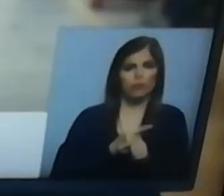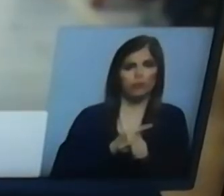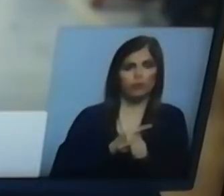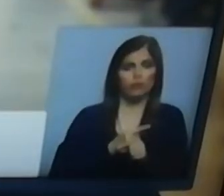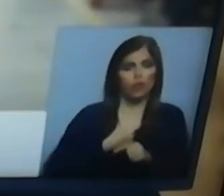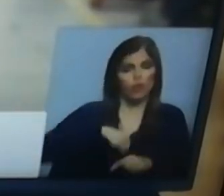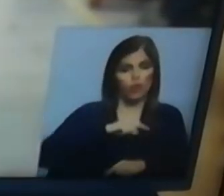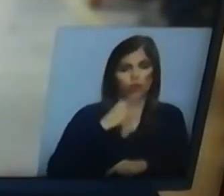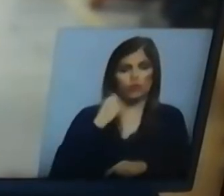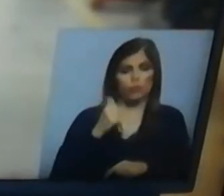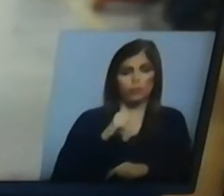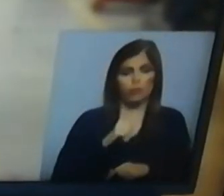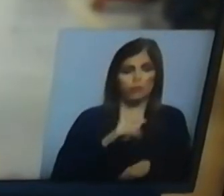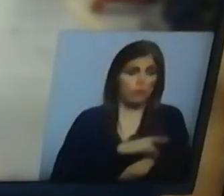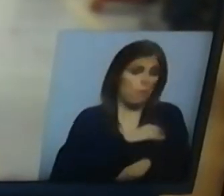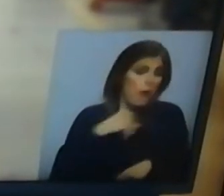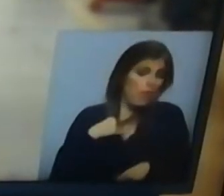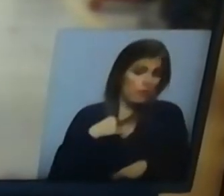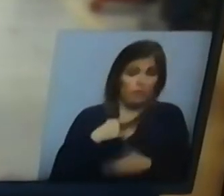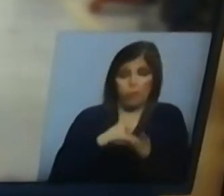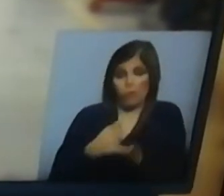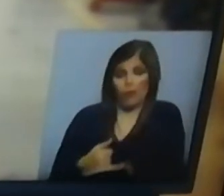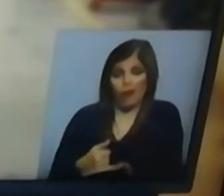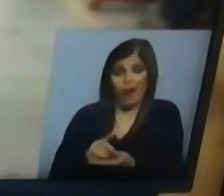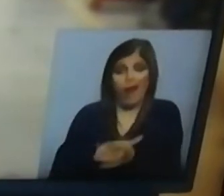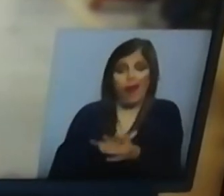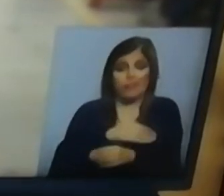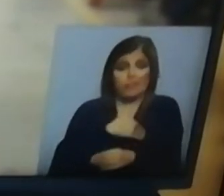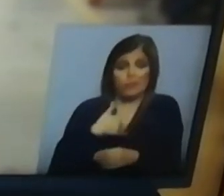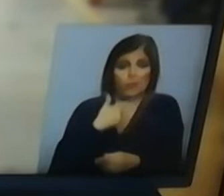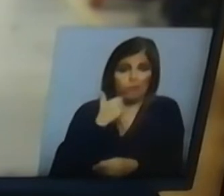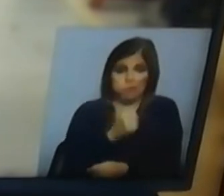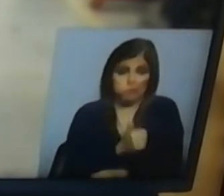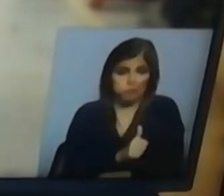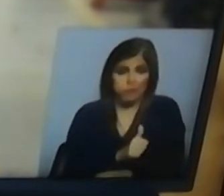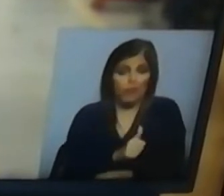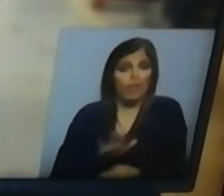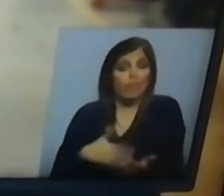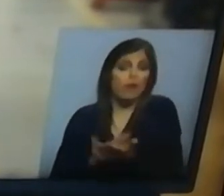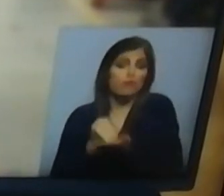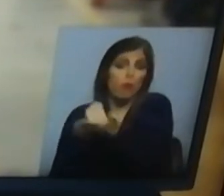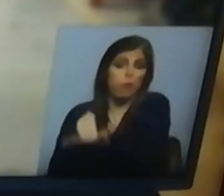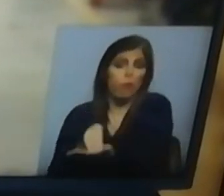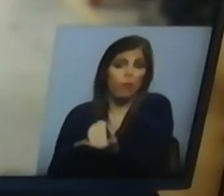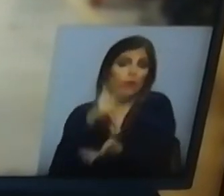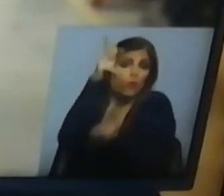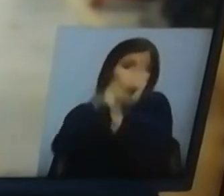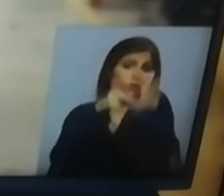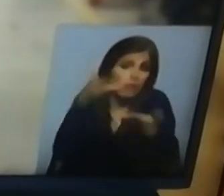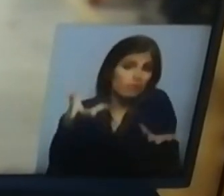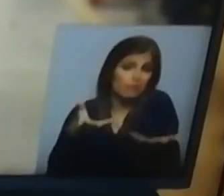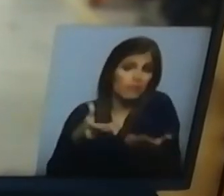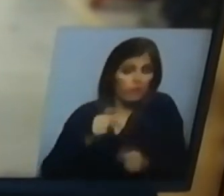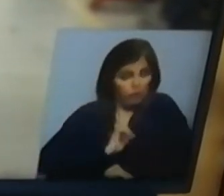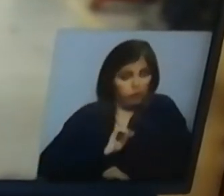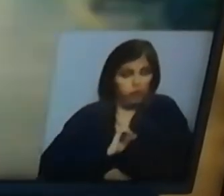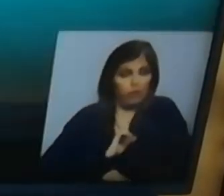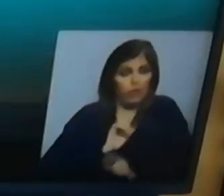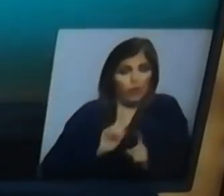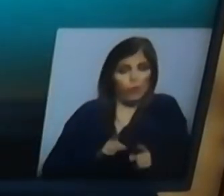que não podemos ser médicos ou dar o nosso contributo a esse nível, damos um contributo industrial, começa por uma